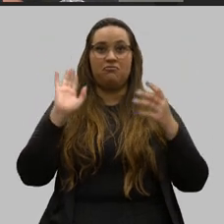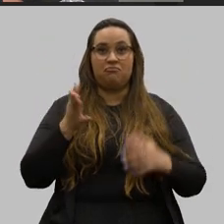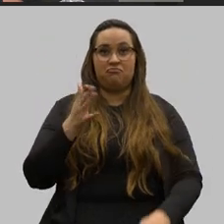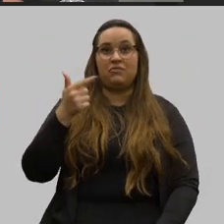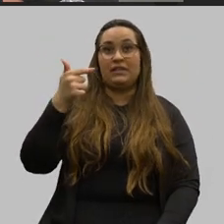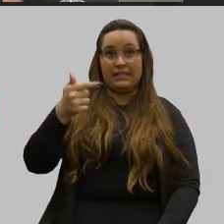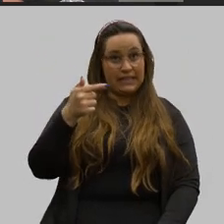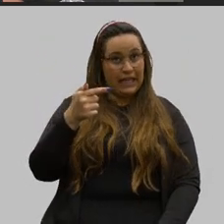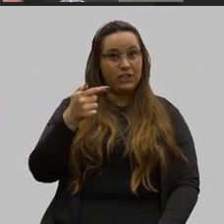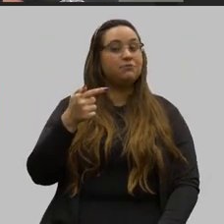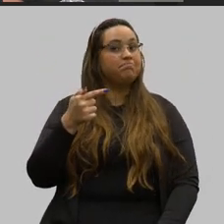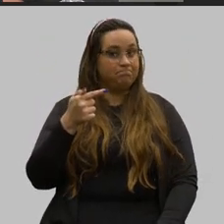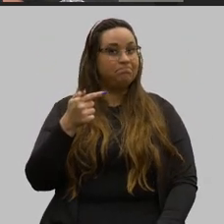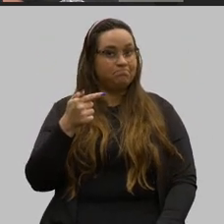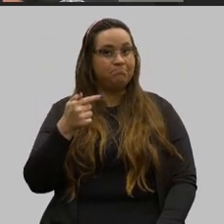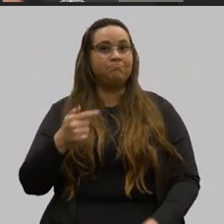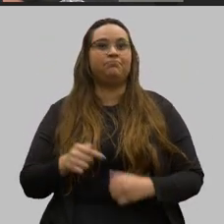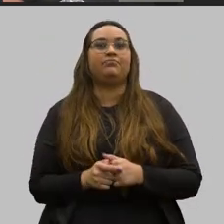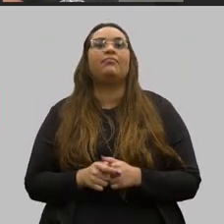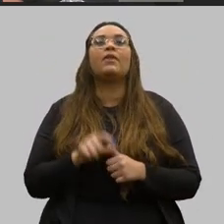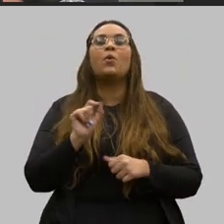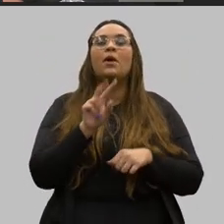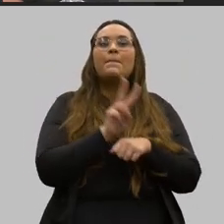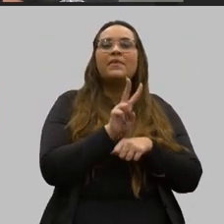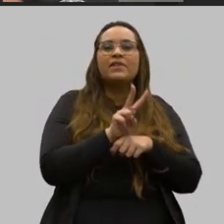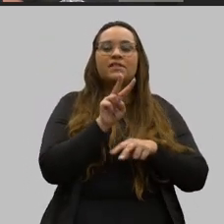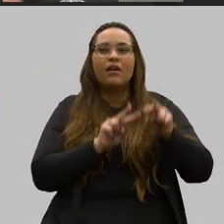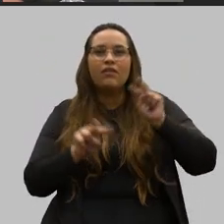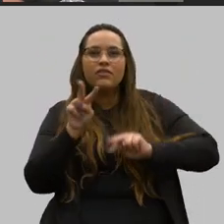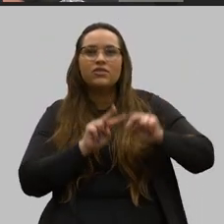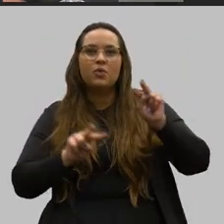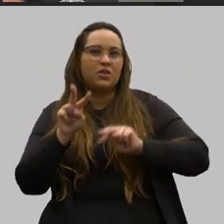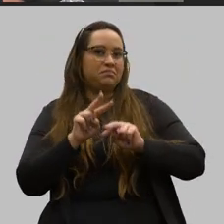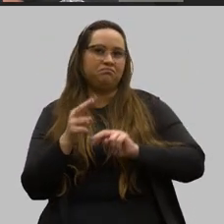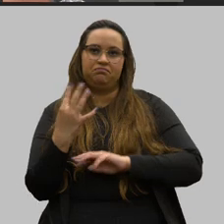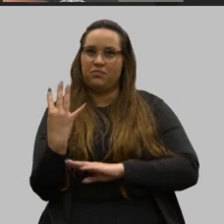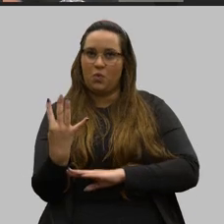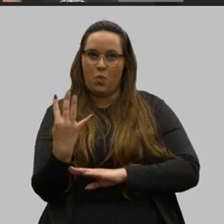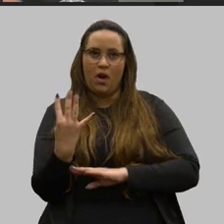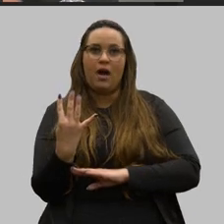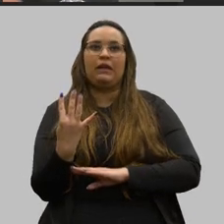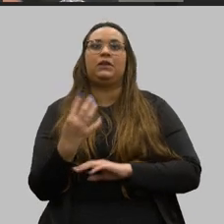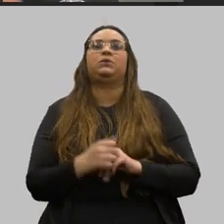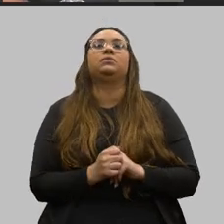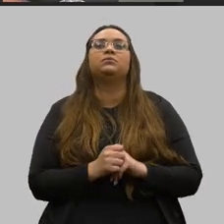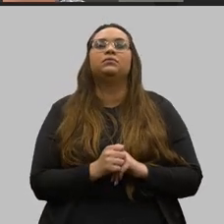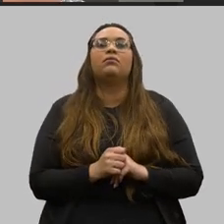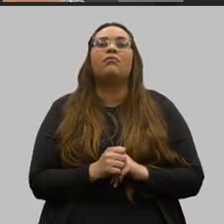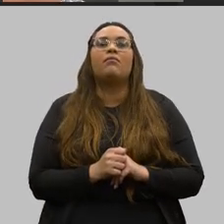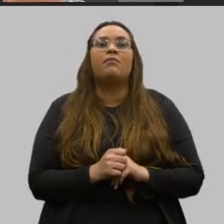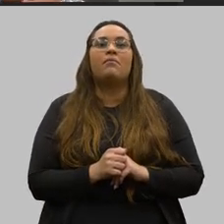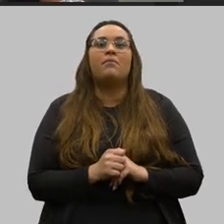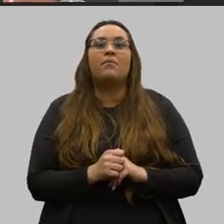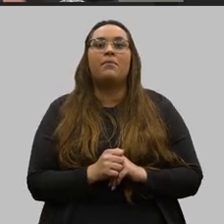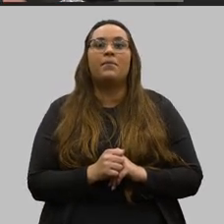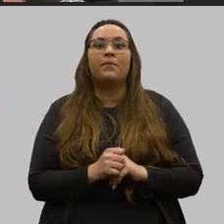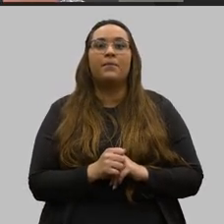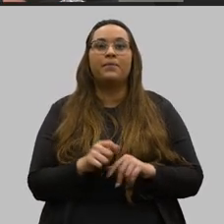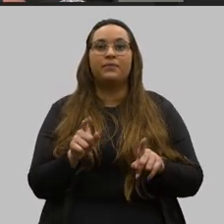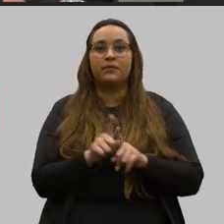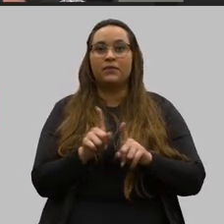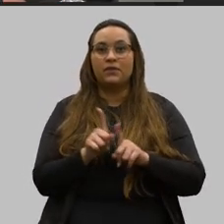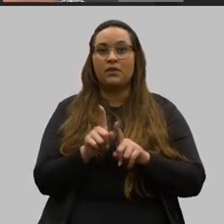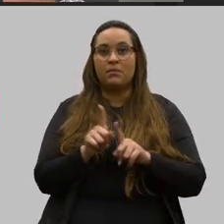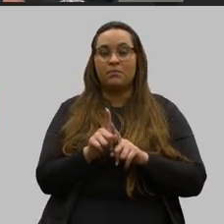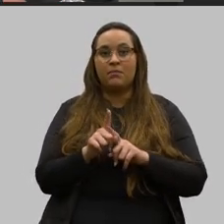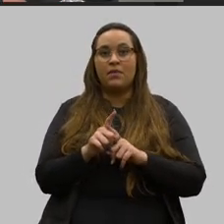adquiridas viaturas de prevenção e vistoria essas utilizadas para pelo sistema de serviço contra incendio de pânico de vistoria de